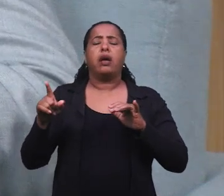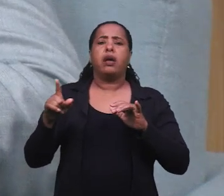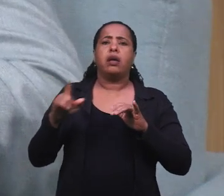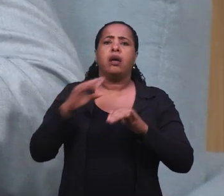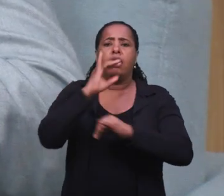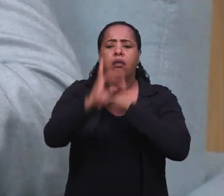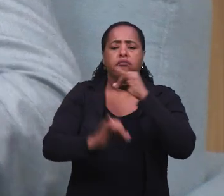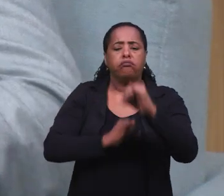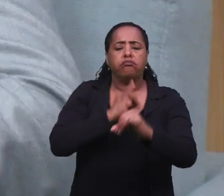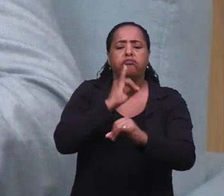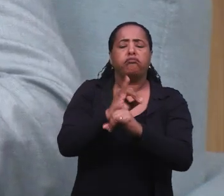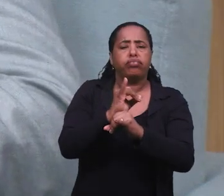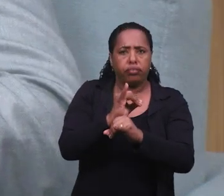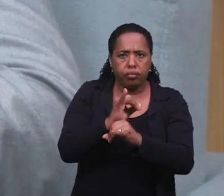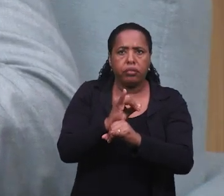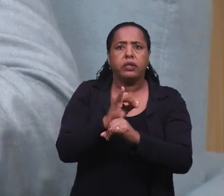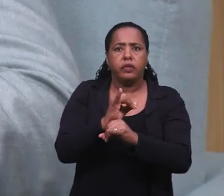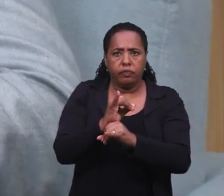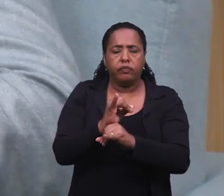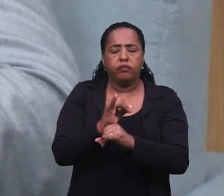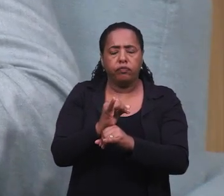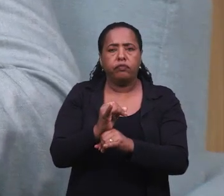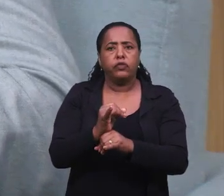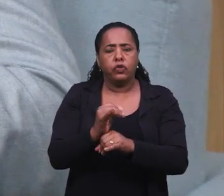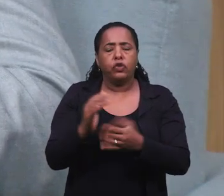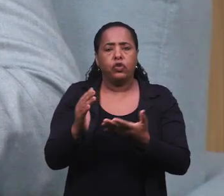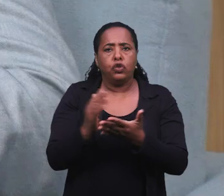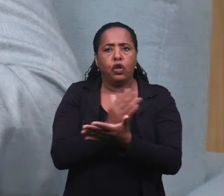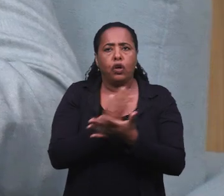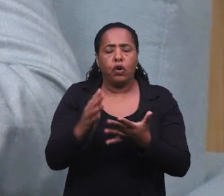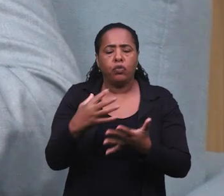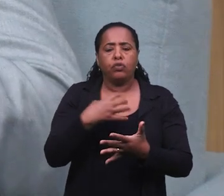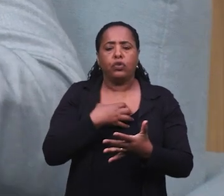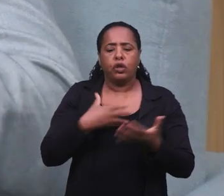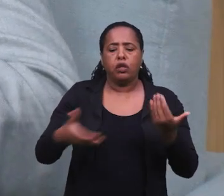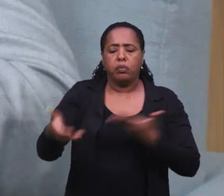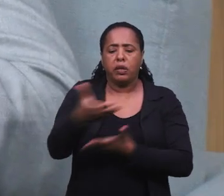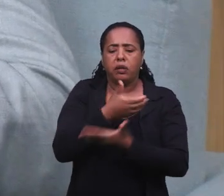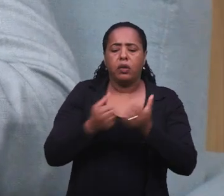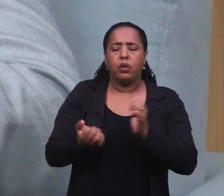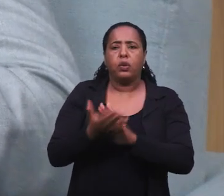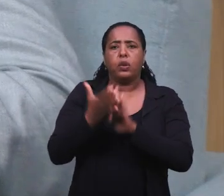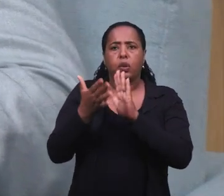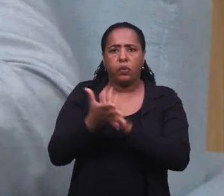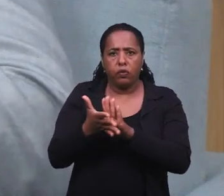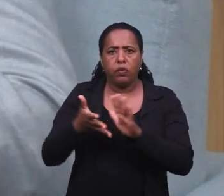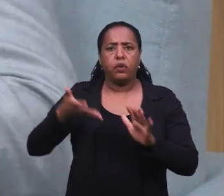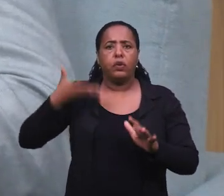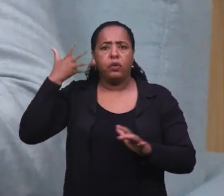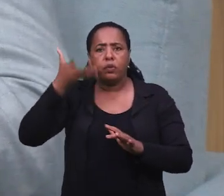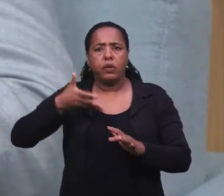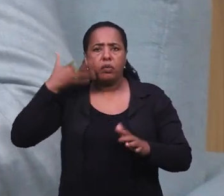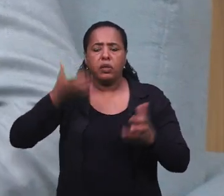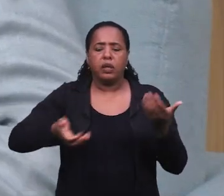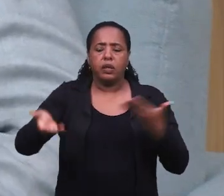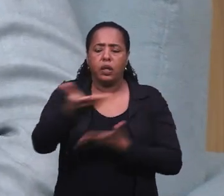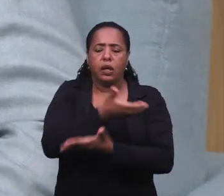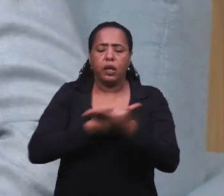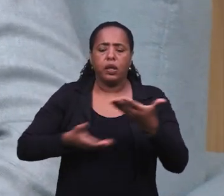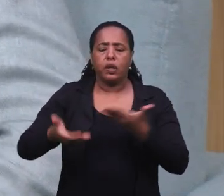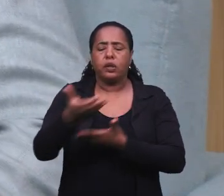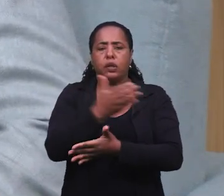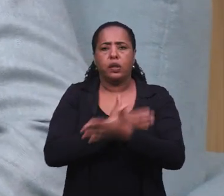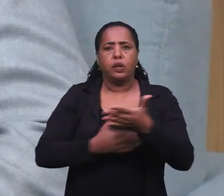acolhimento e serão respondidas na prática. Como que funciona esse acolhimento na prática? Mas como nós estamos falando aqui